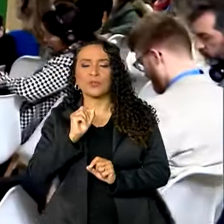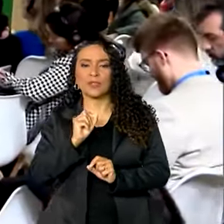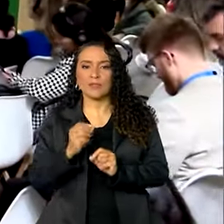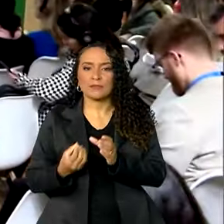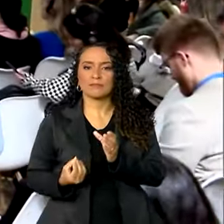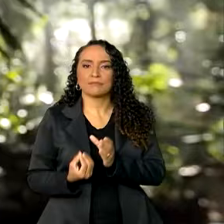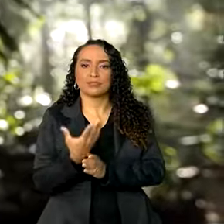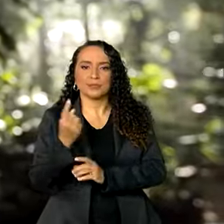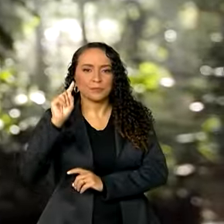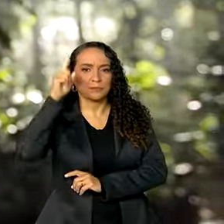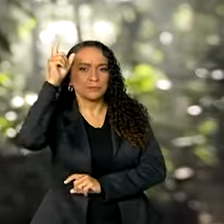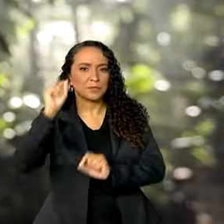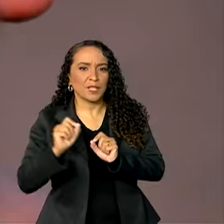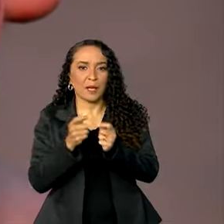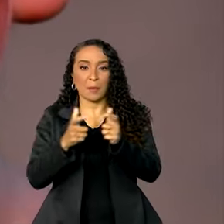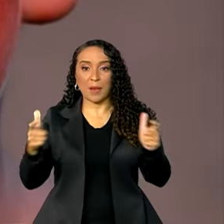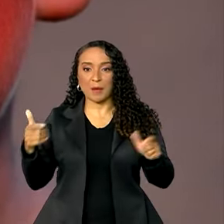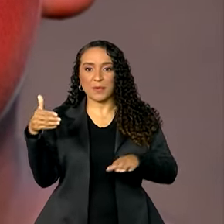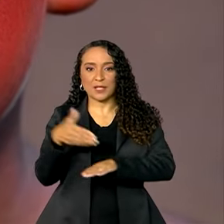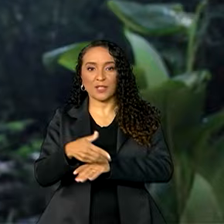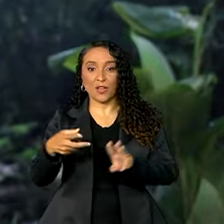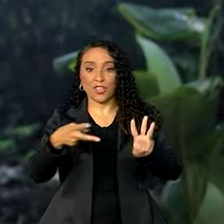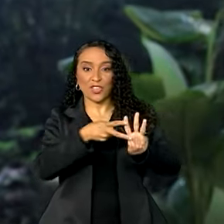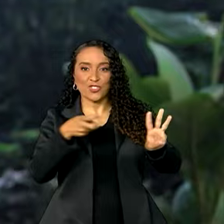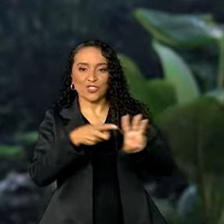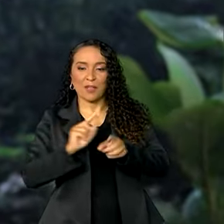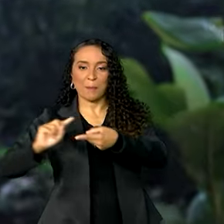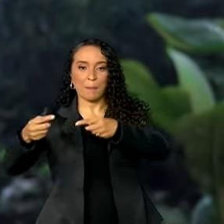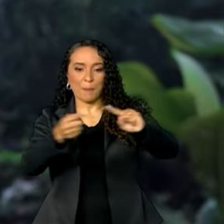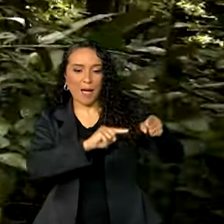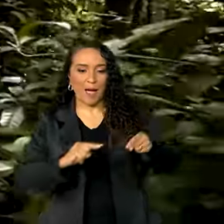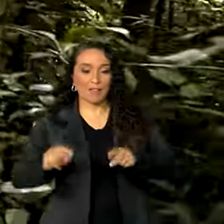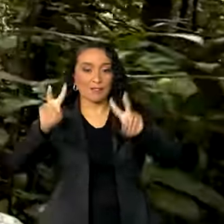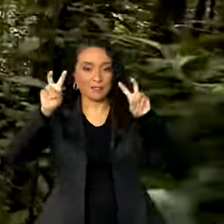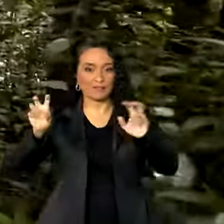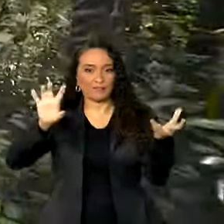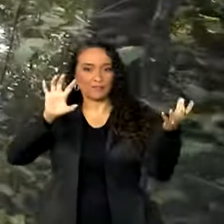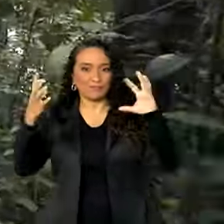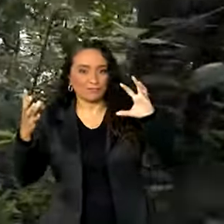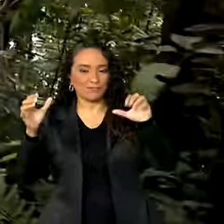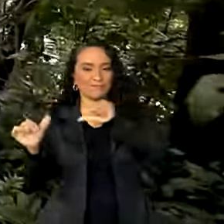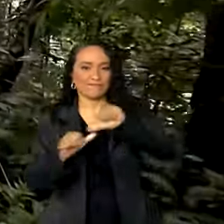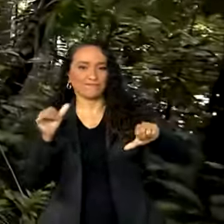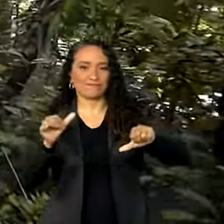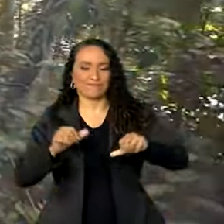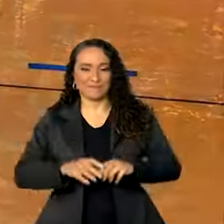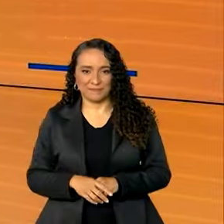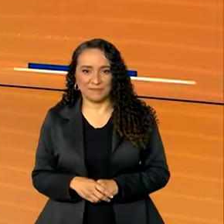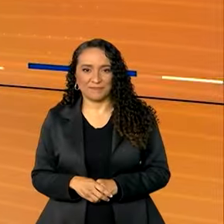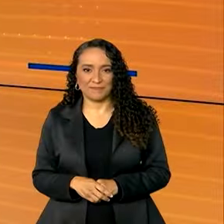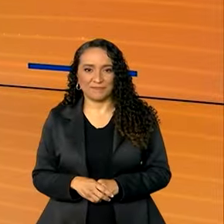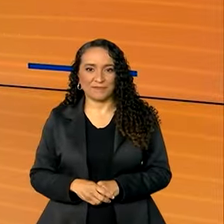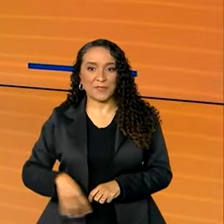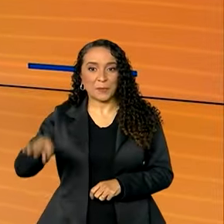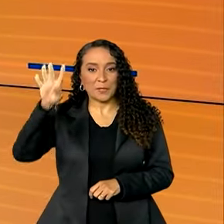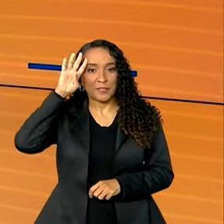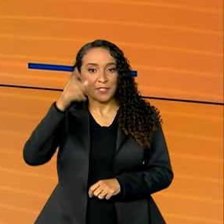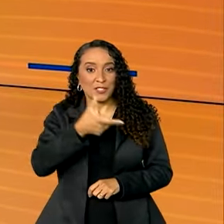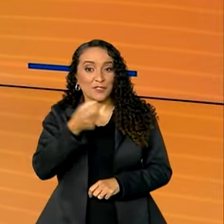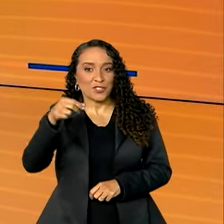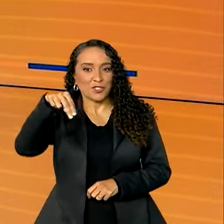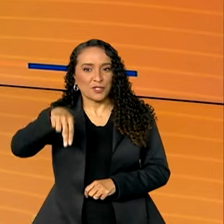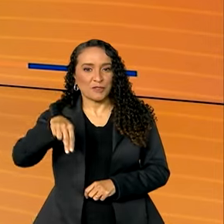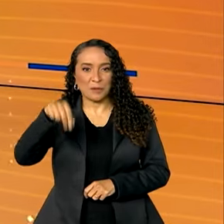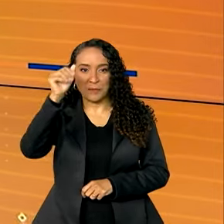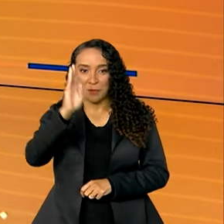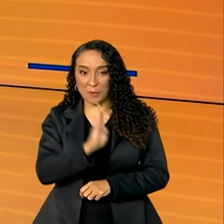entra em iniciativa para ampliar a participação indígena nos debates sobre mudanças climáticas. Quarta-feira,